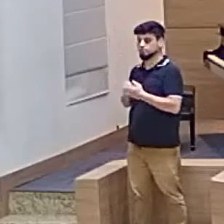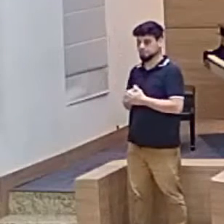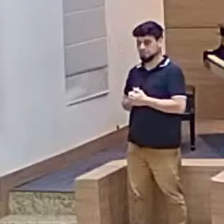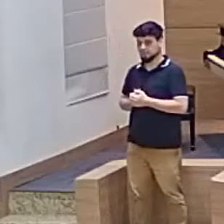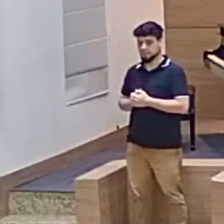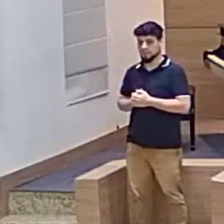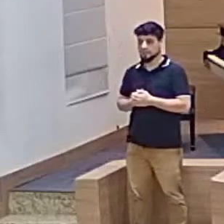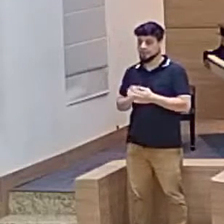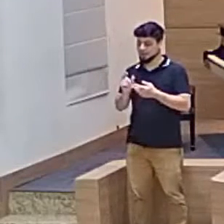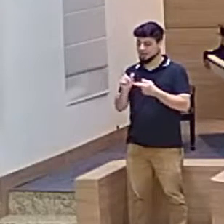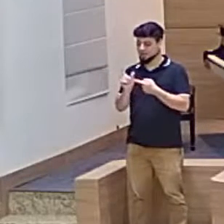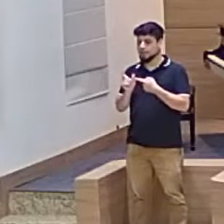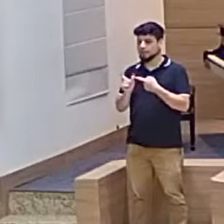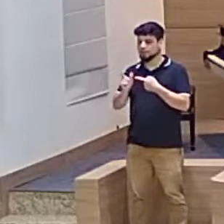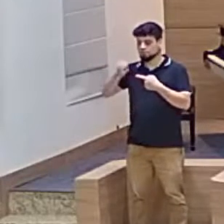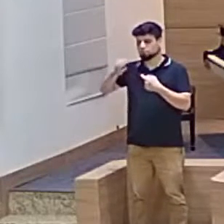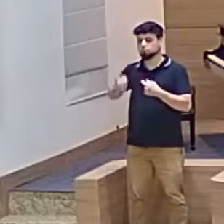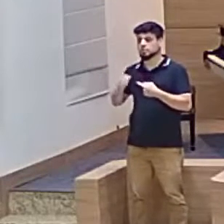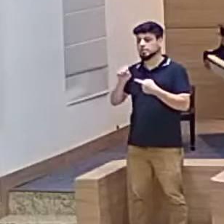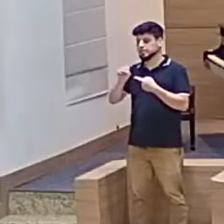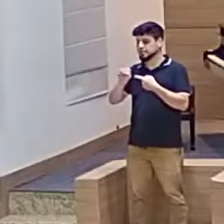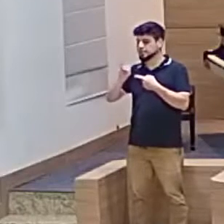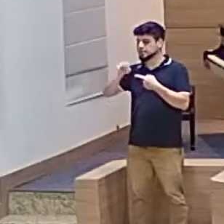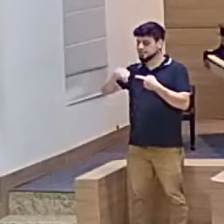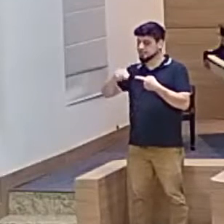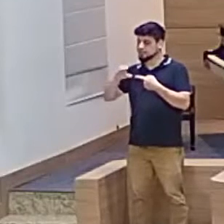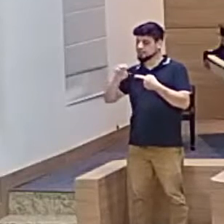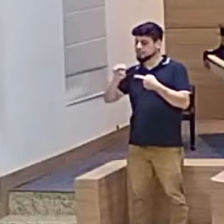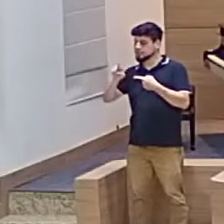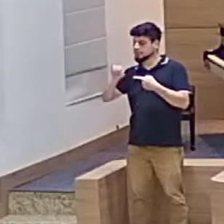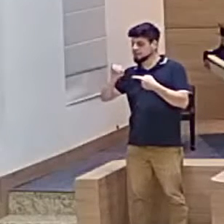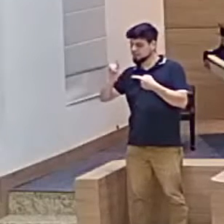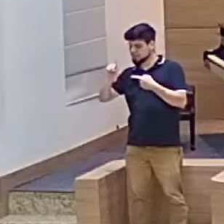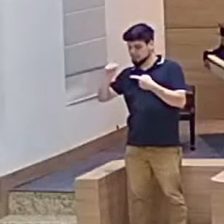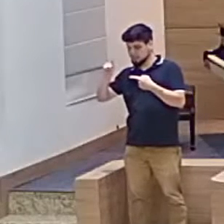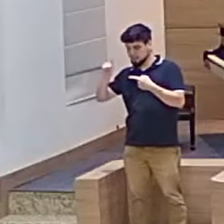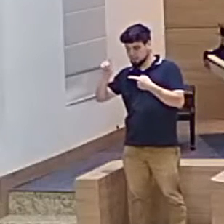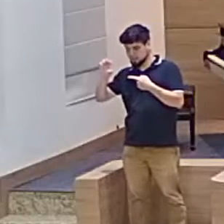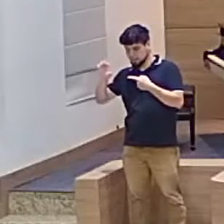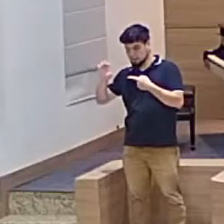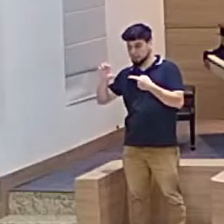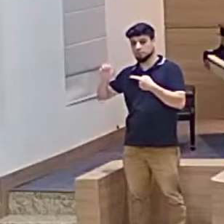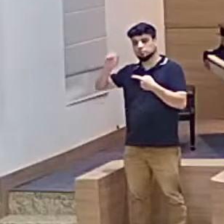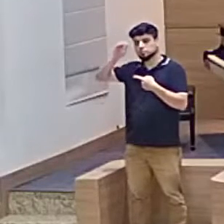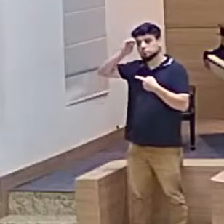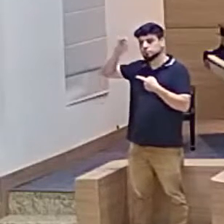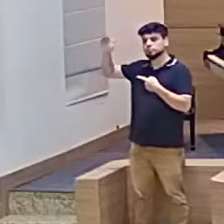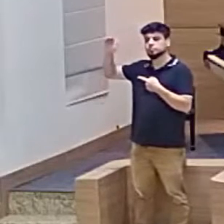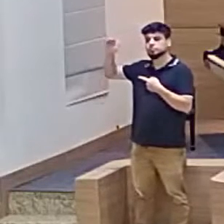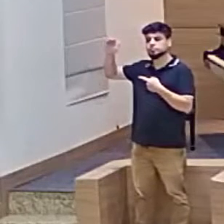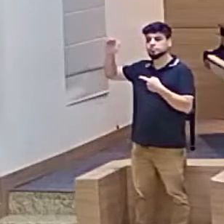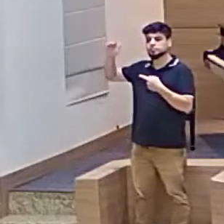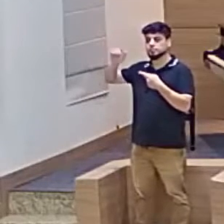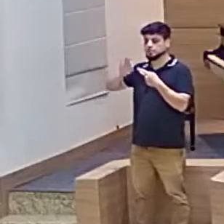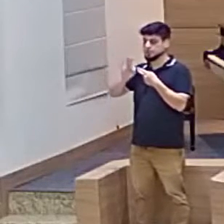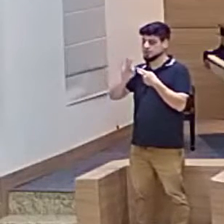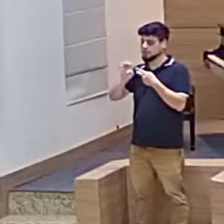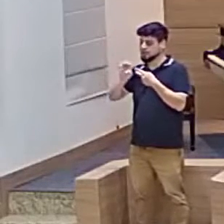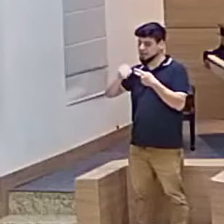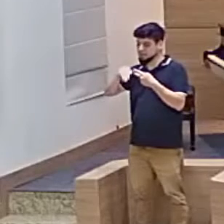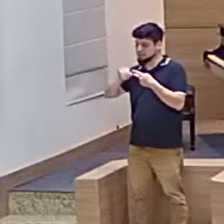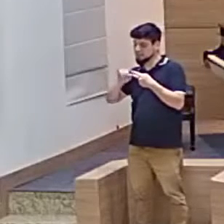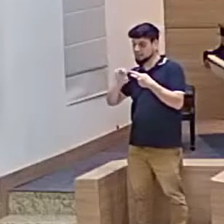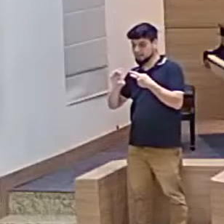expressão aqui é muito importante entender o senhor o temer ao Senhor aqui nesse contexto que Josué tá colocando não é ter medo é